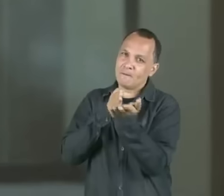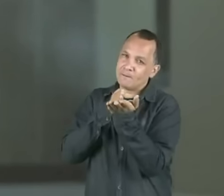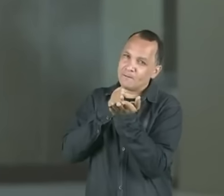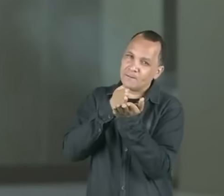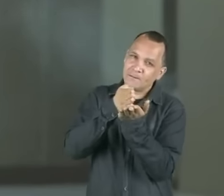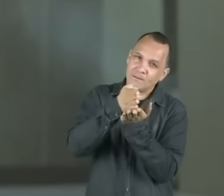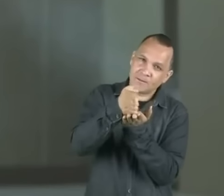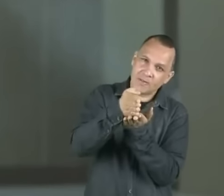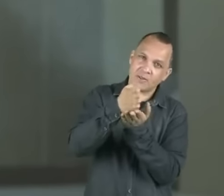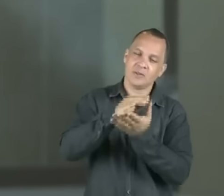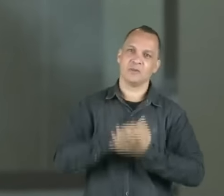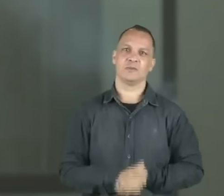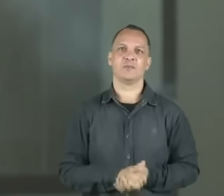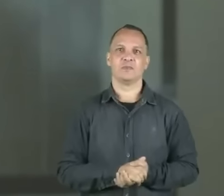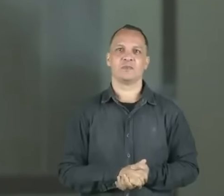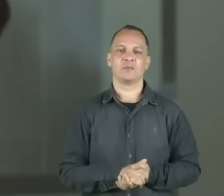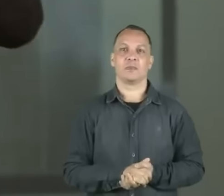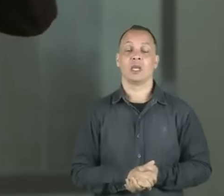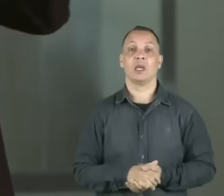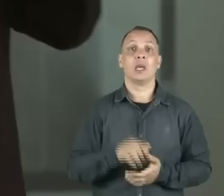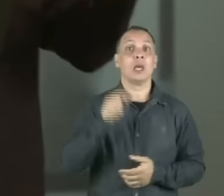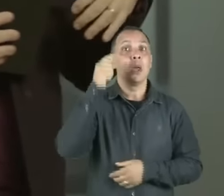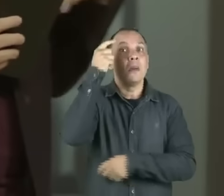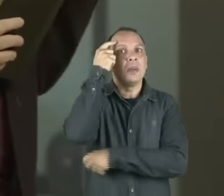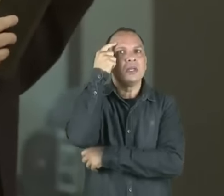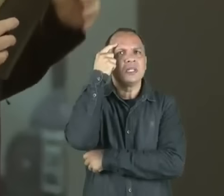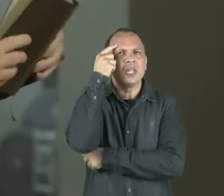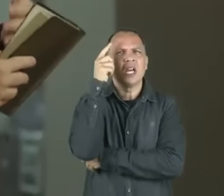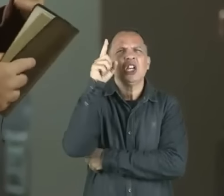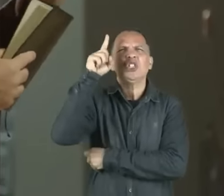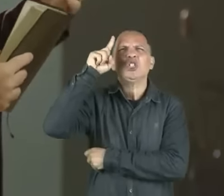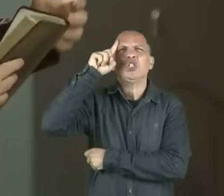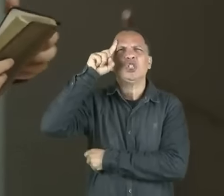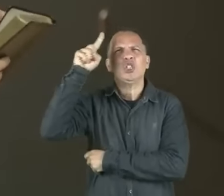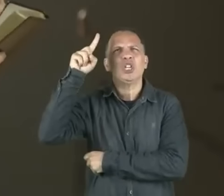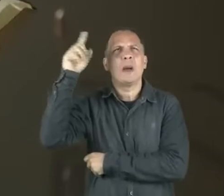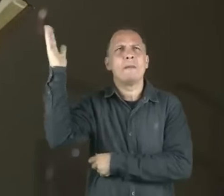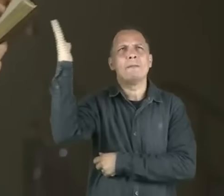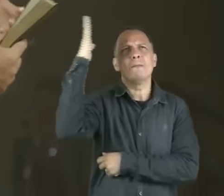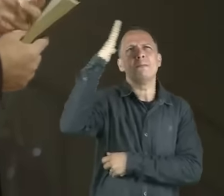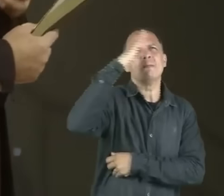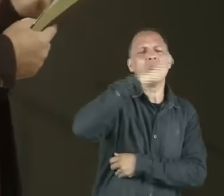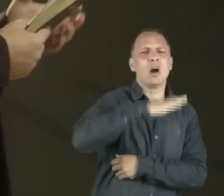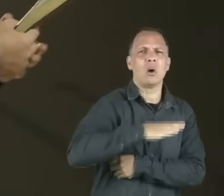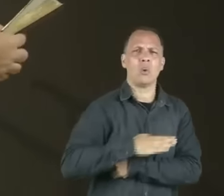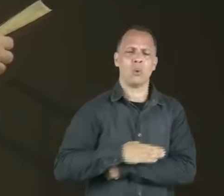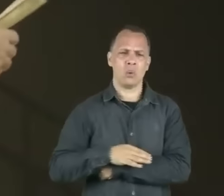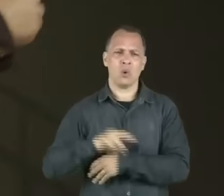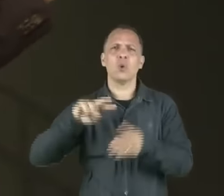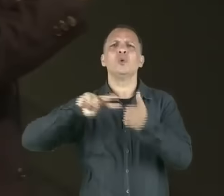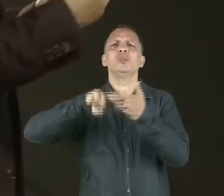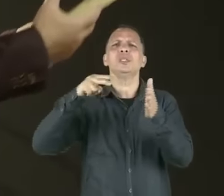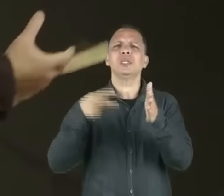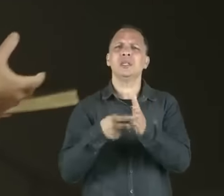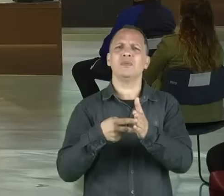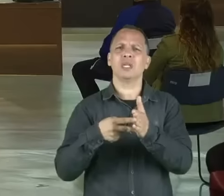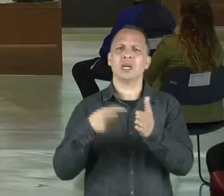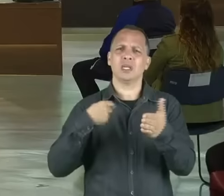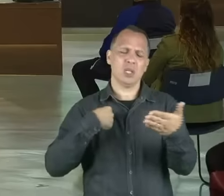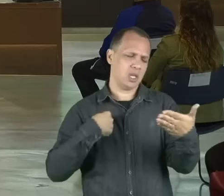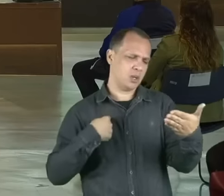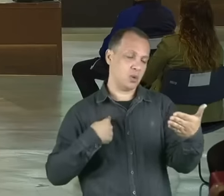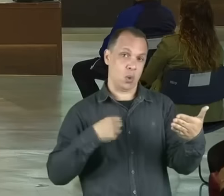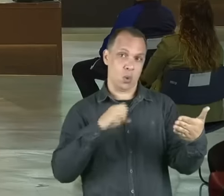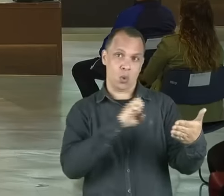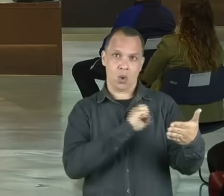dia mal e eu li reli esse texto várias vezes várias vezes meditem nesse texto e toda vez que eu